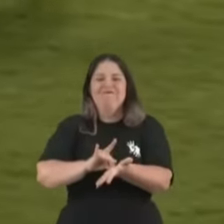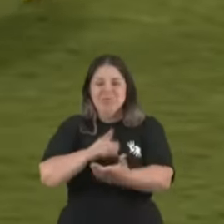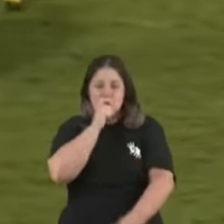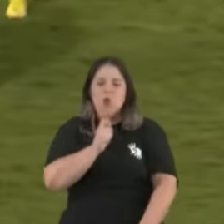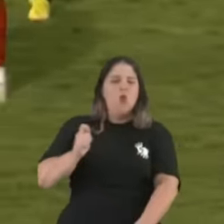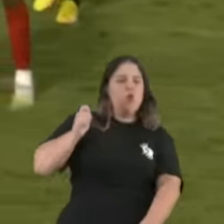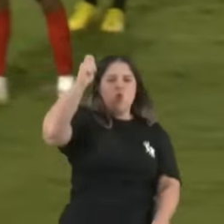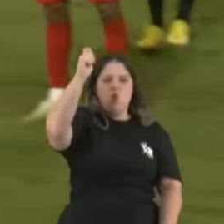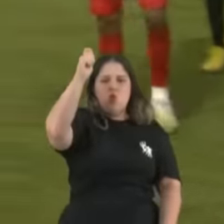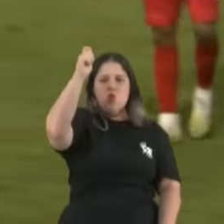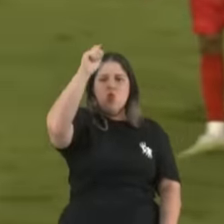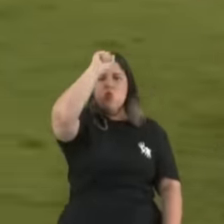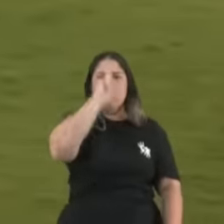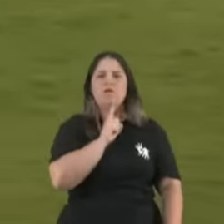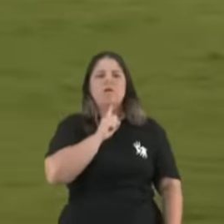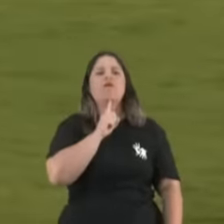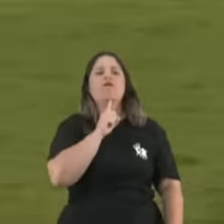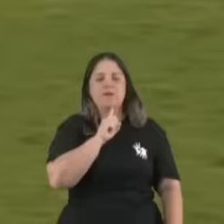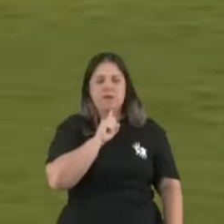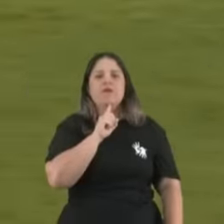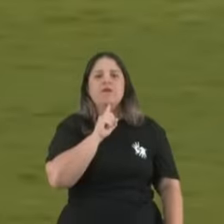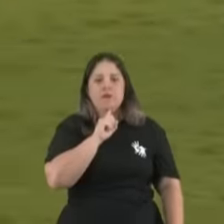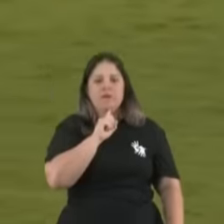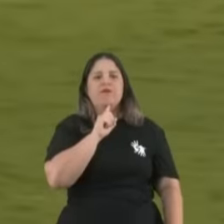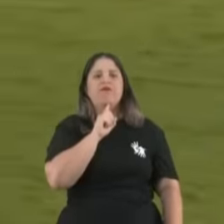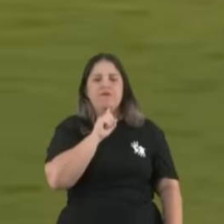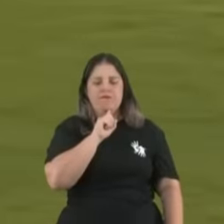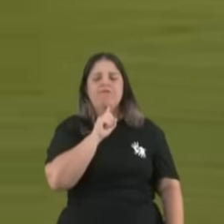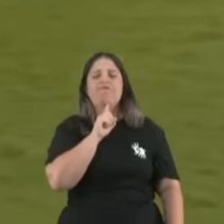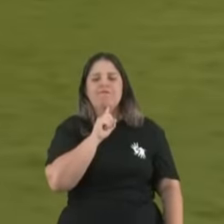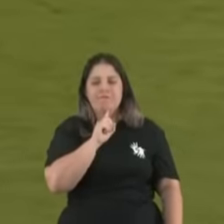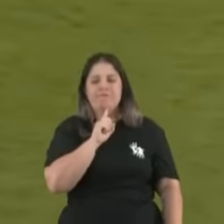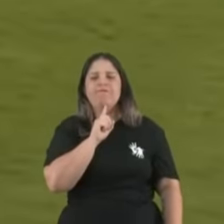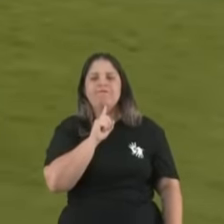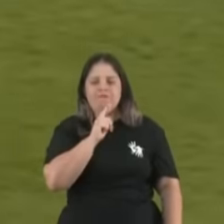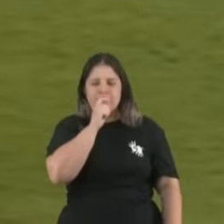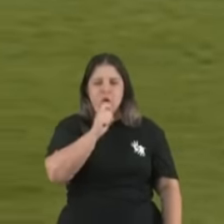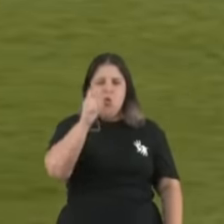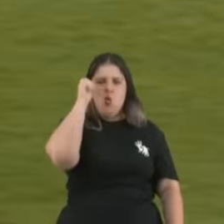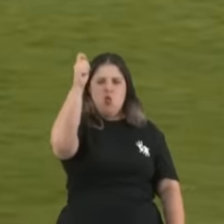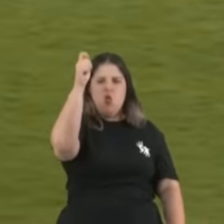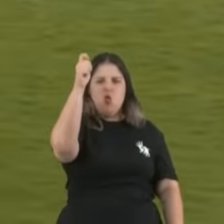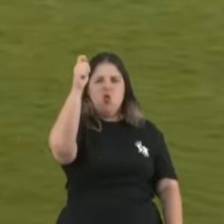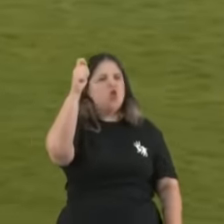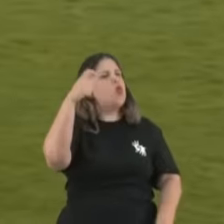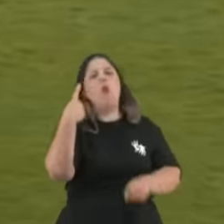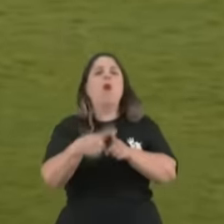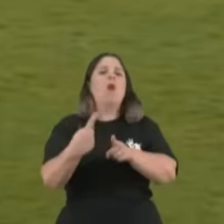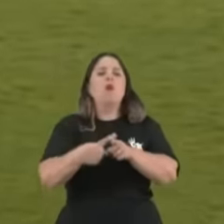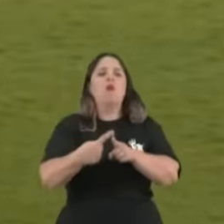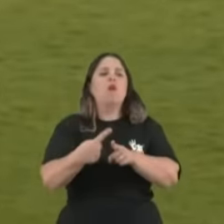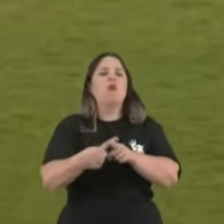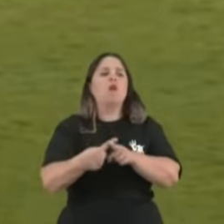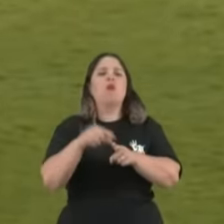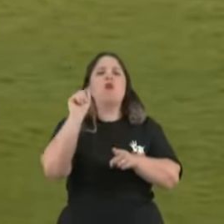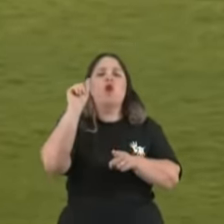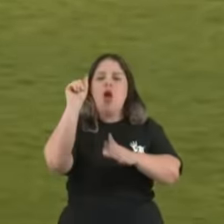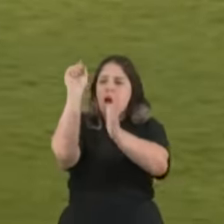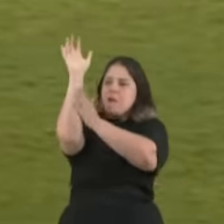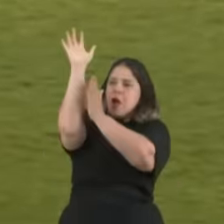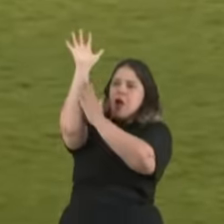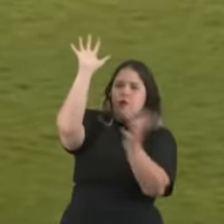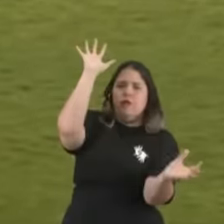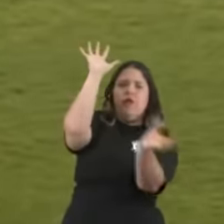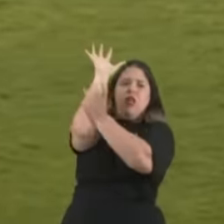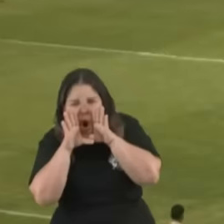amarelo. Exatamente. O Fábio Alemão agiu como um goleiro, ele fez uma defesa, na verdade, né? E ele